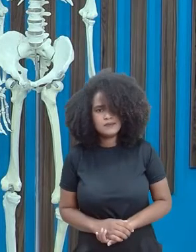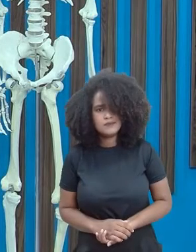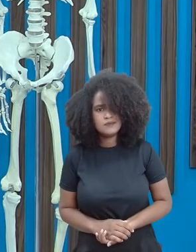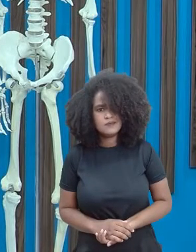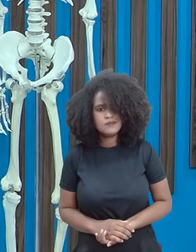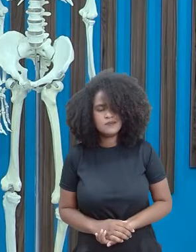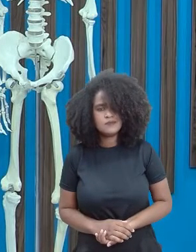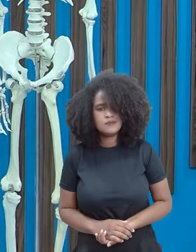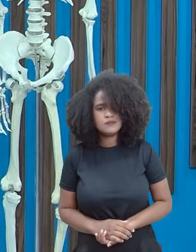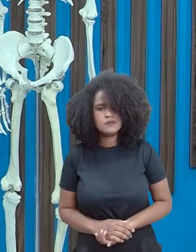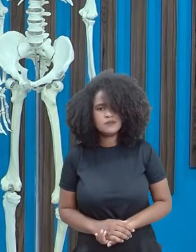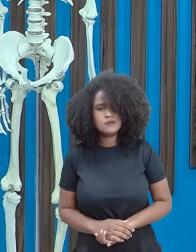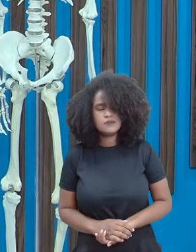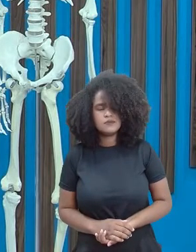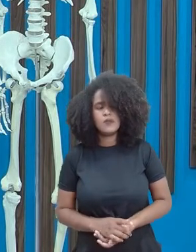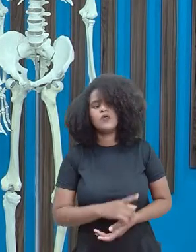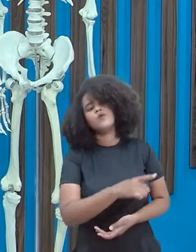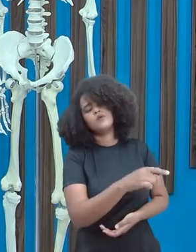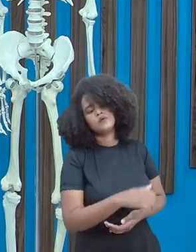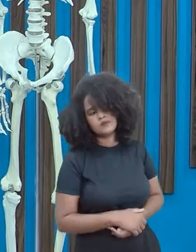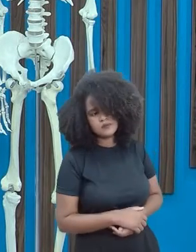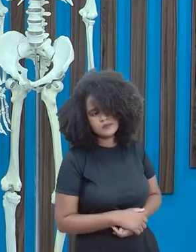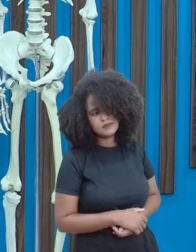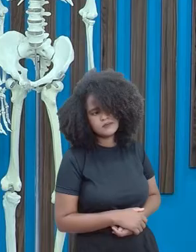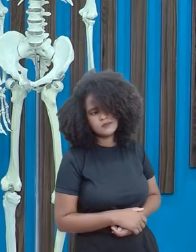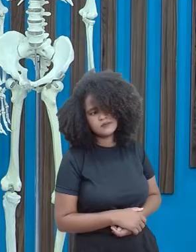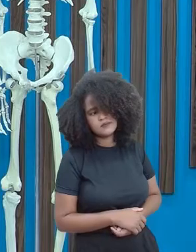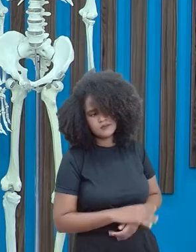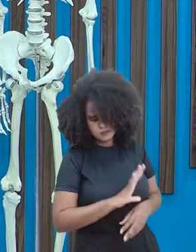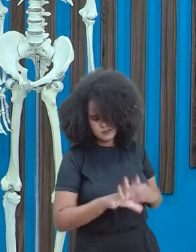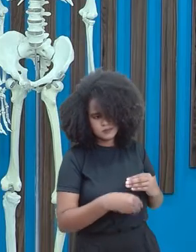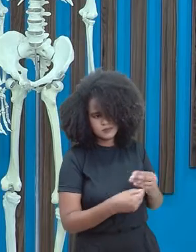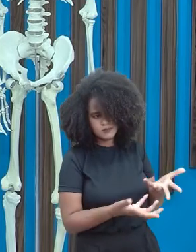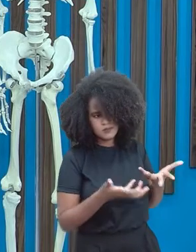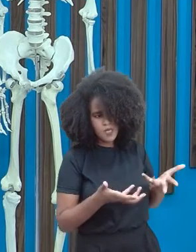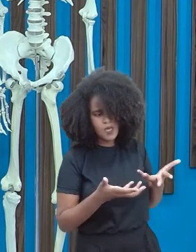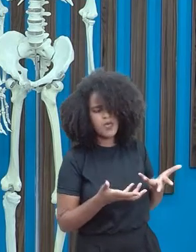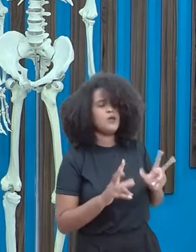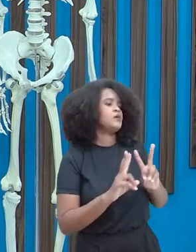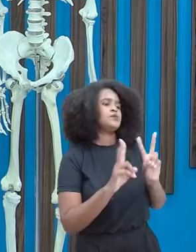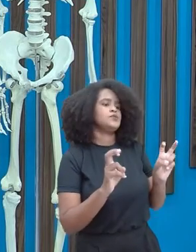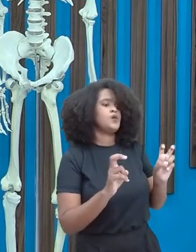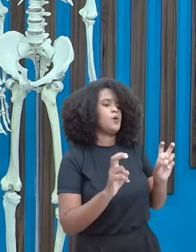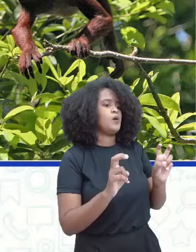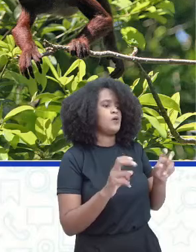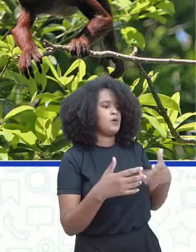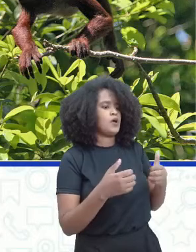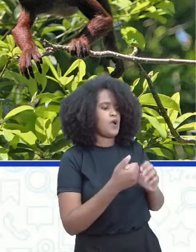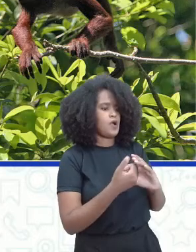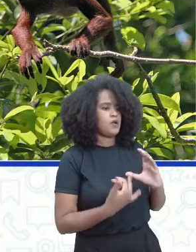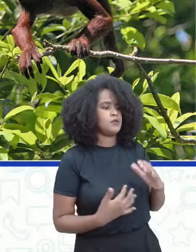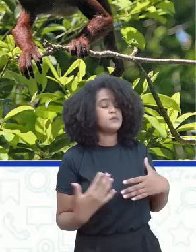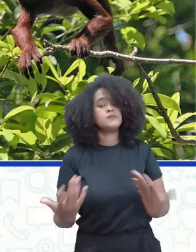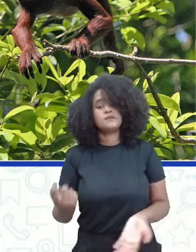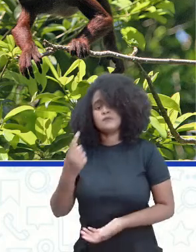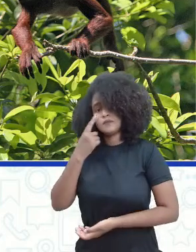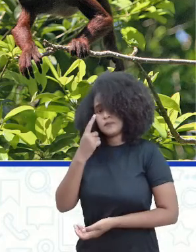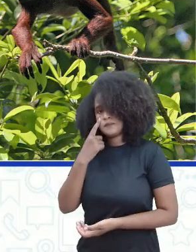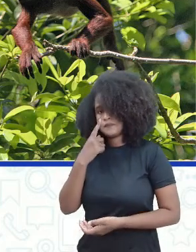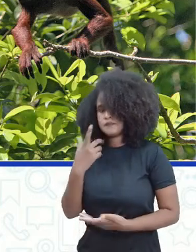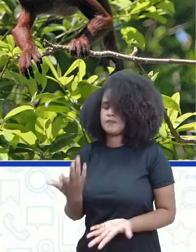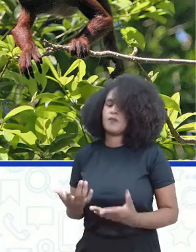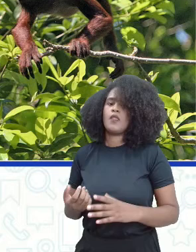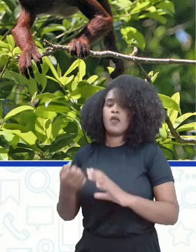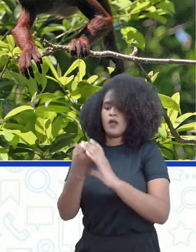disso? E você, Cláudia? O que é que você pode complementar aí para a gente em relação aí a essas características? Pronto, essa característica